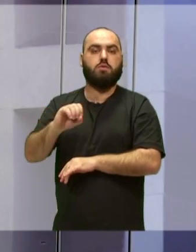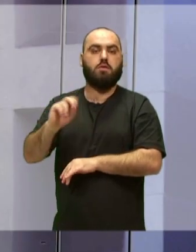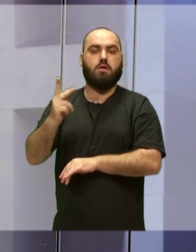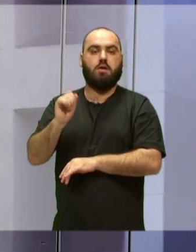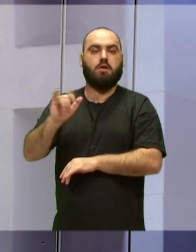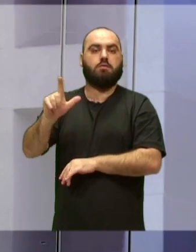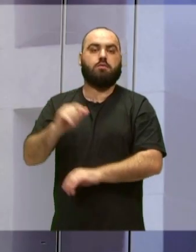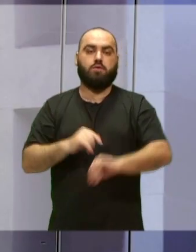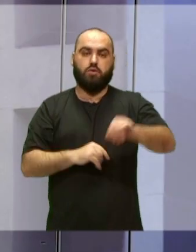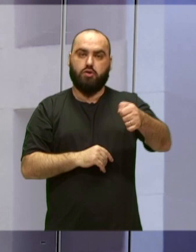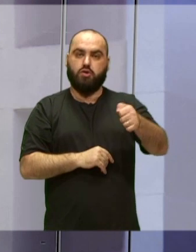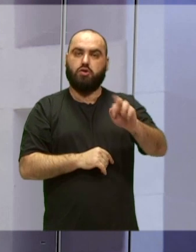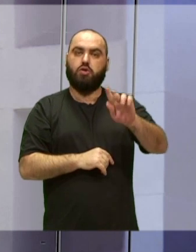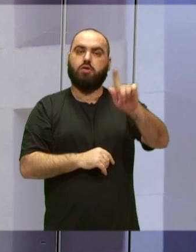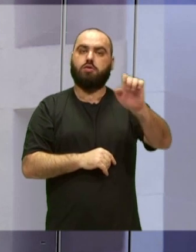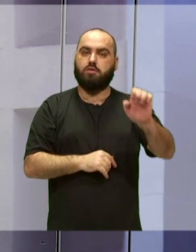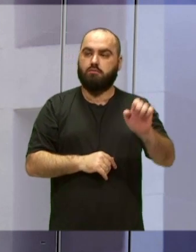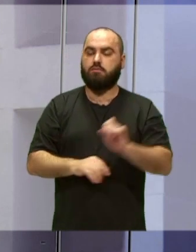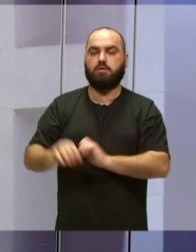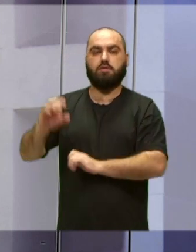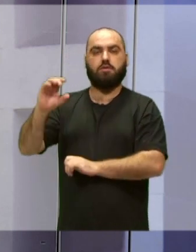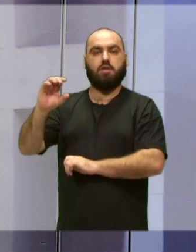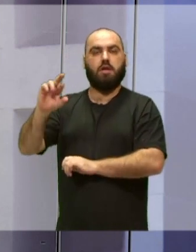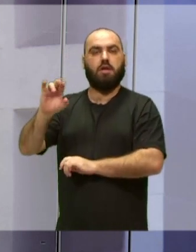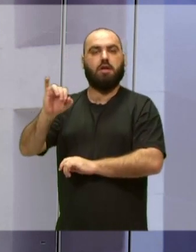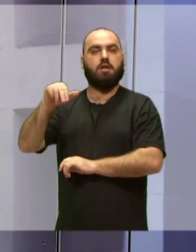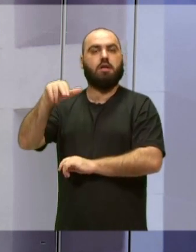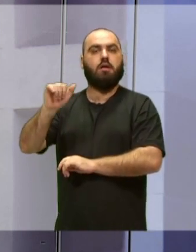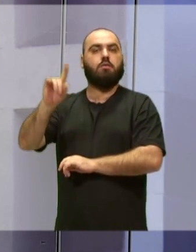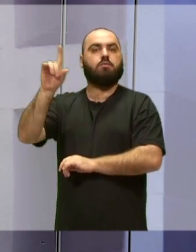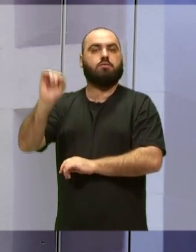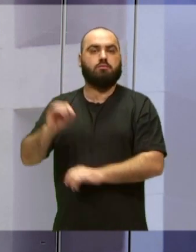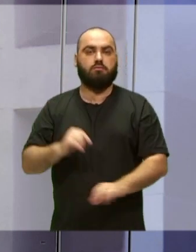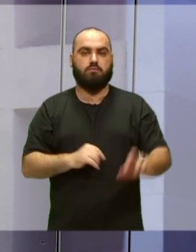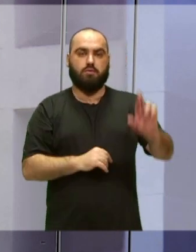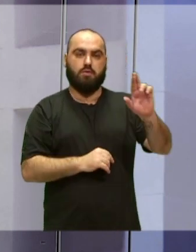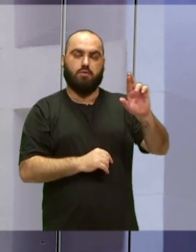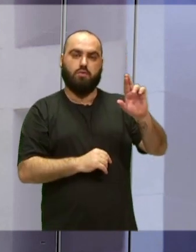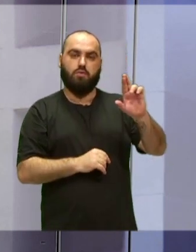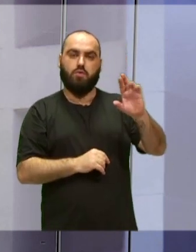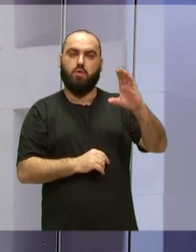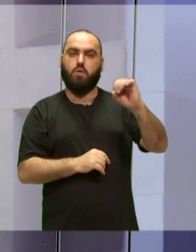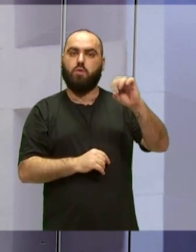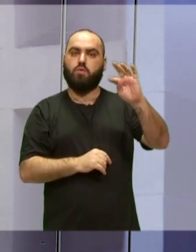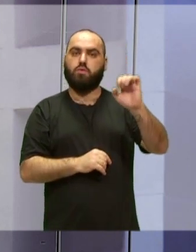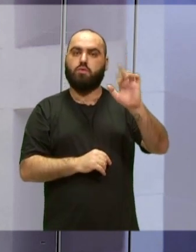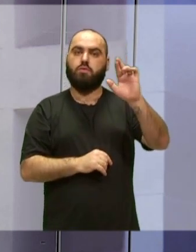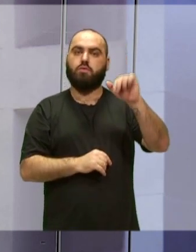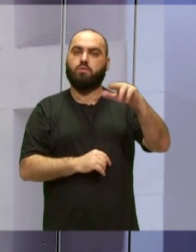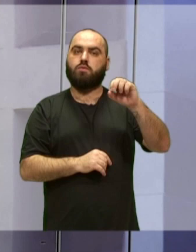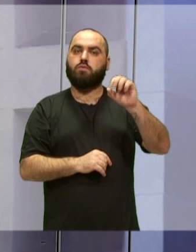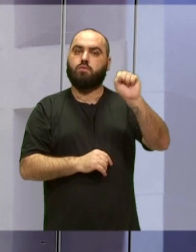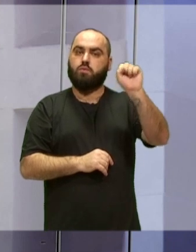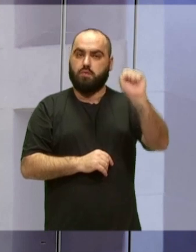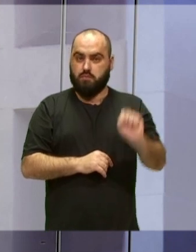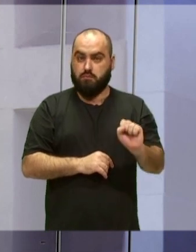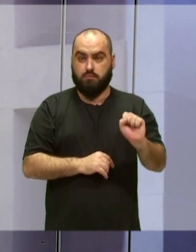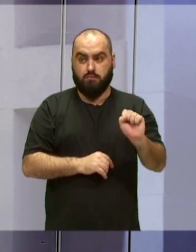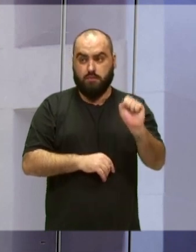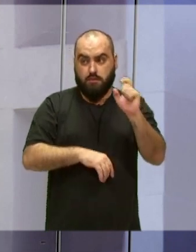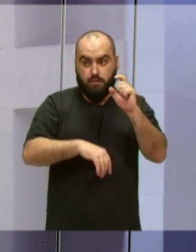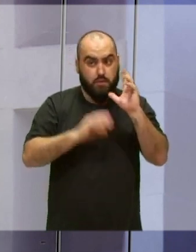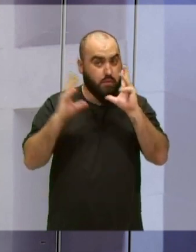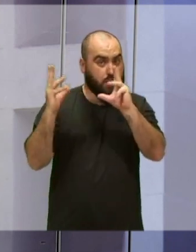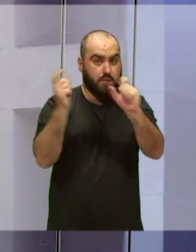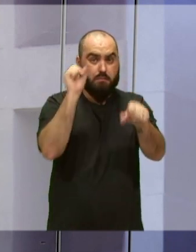laça parada Reinald timus parada Contorno su parada 18 horas nós precisamos de mobilidade Então a gente tem